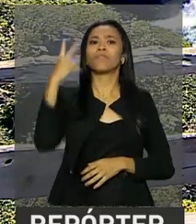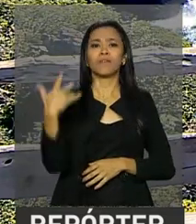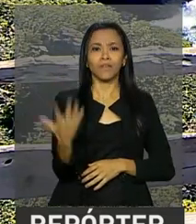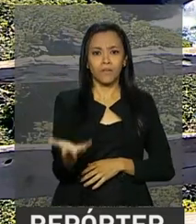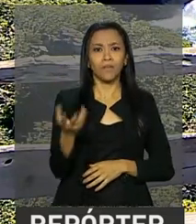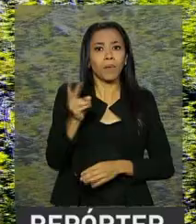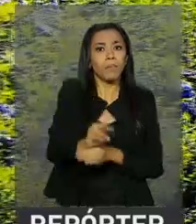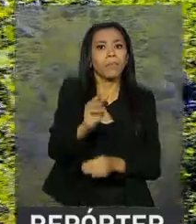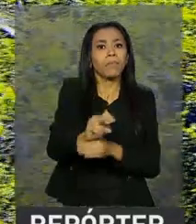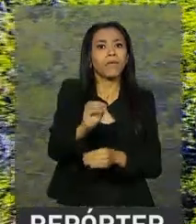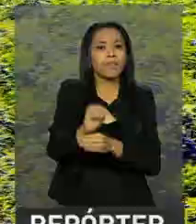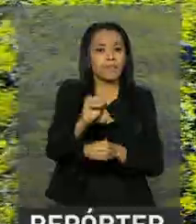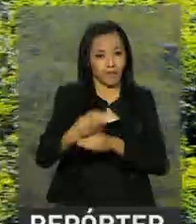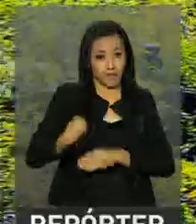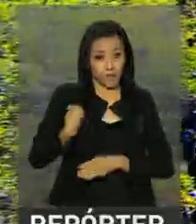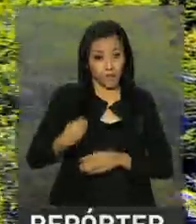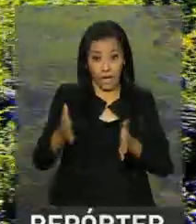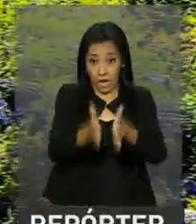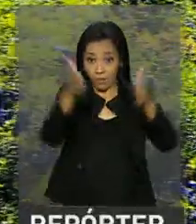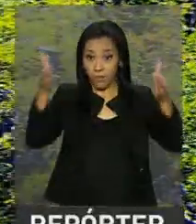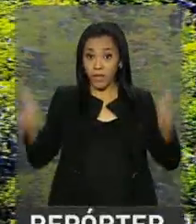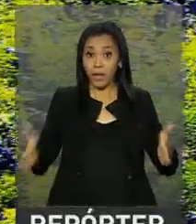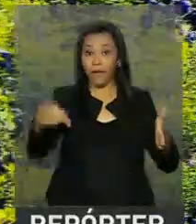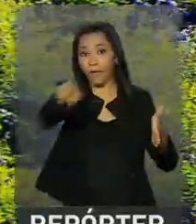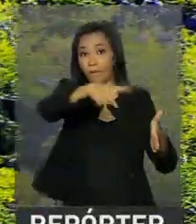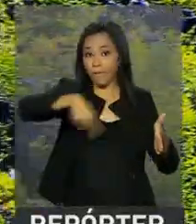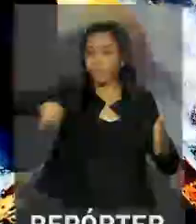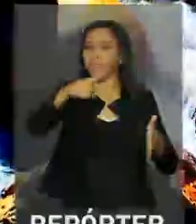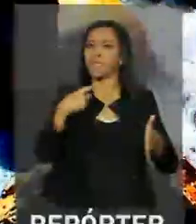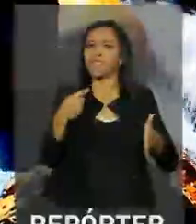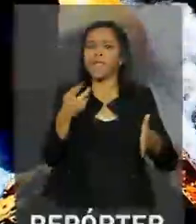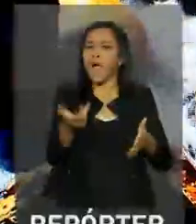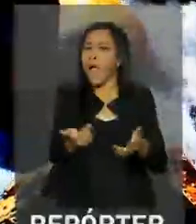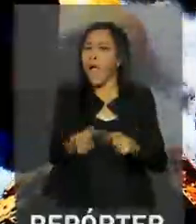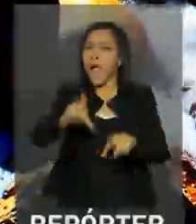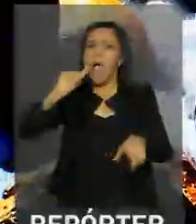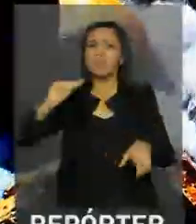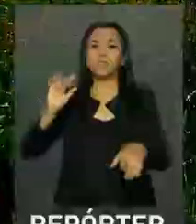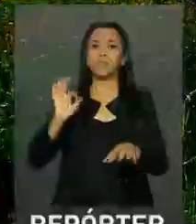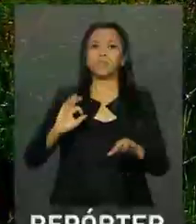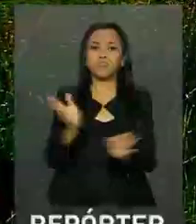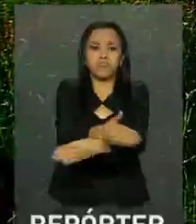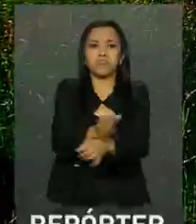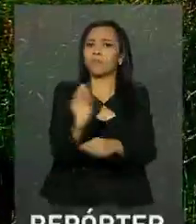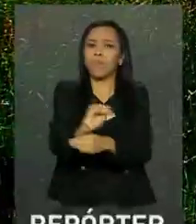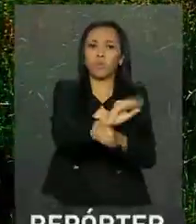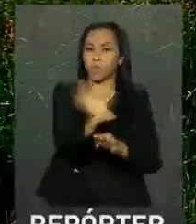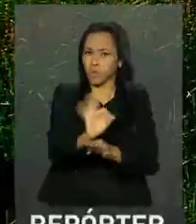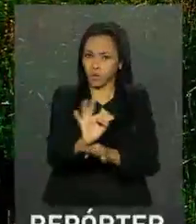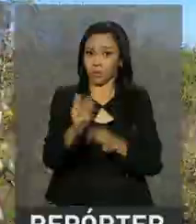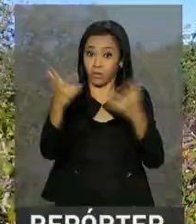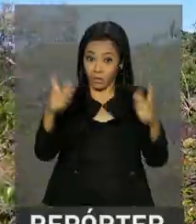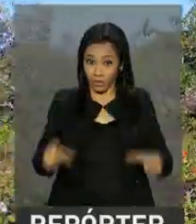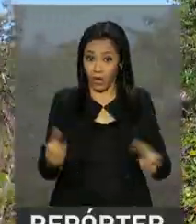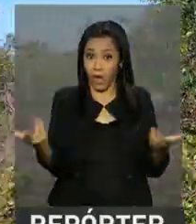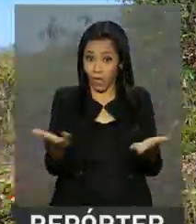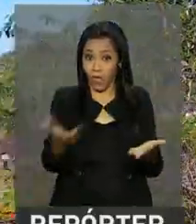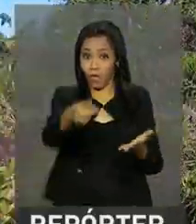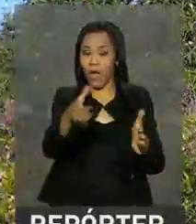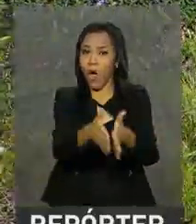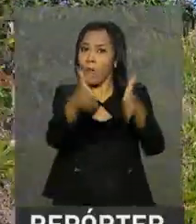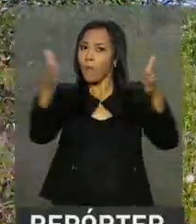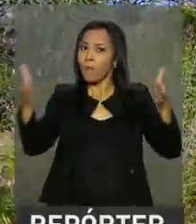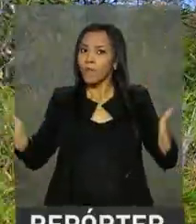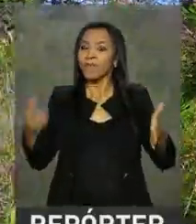manutenção da vida com ampliação o parque passa a proteger ecossistemas que não estavam protegidos como as matas secas e aumenta o